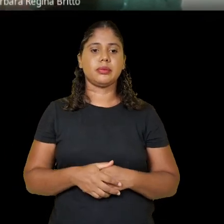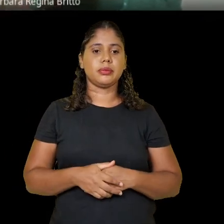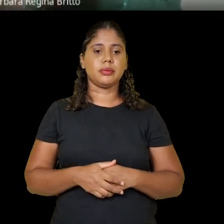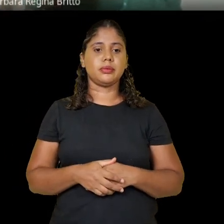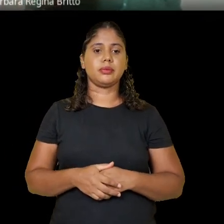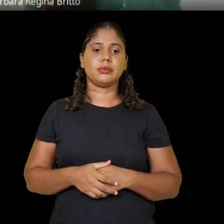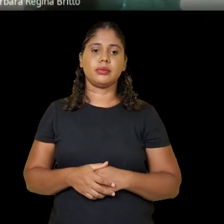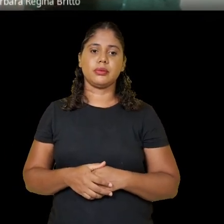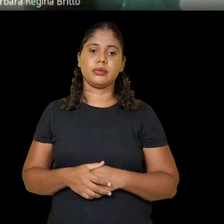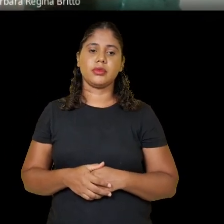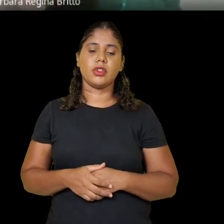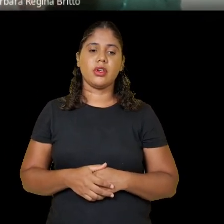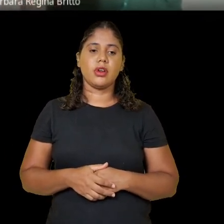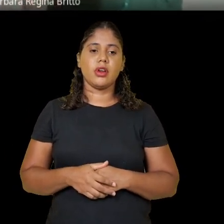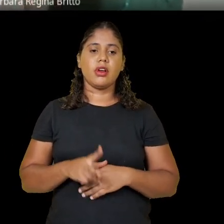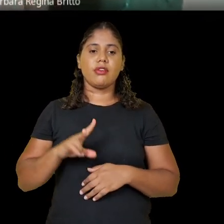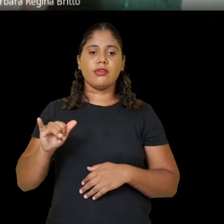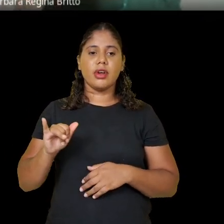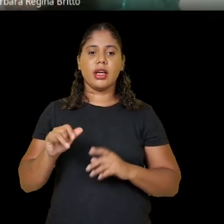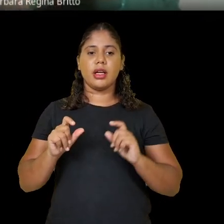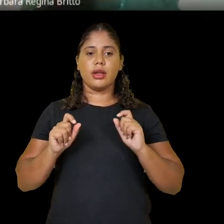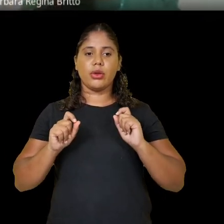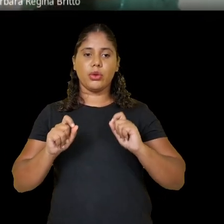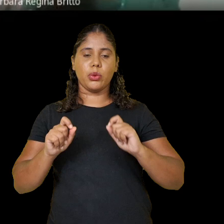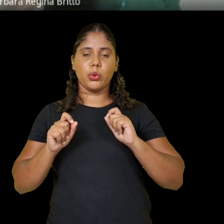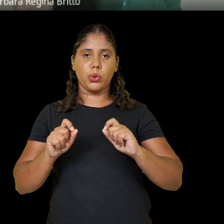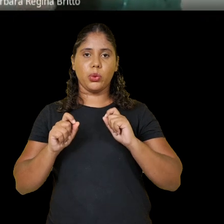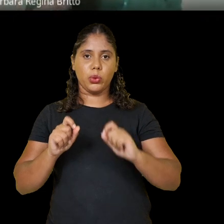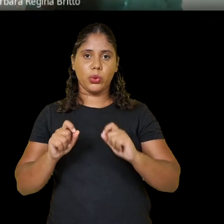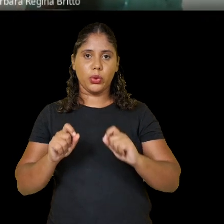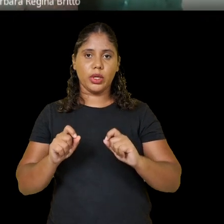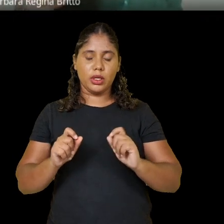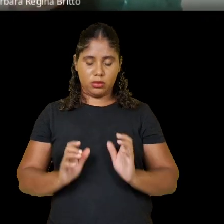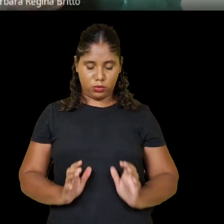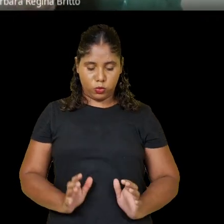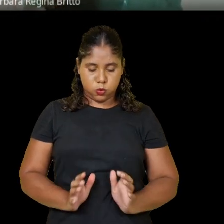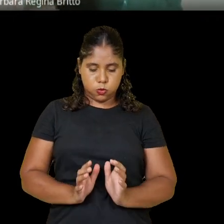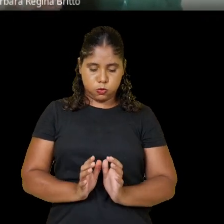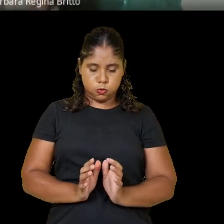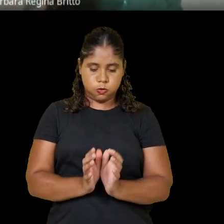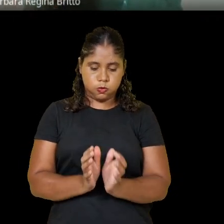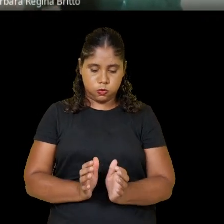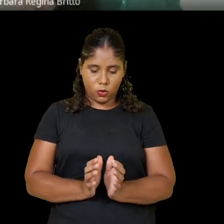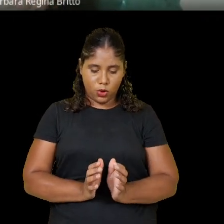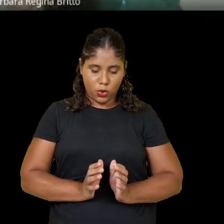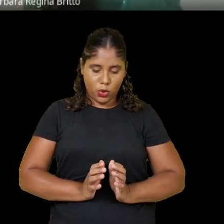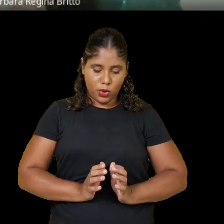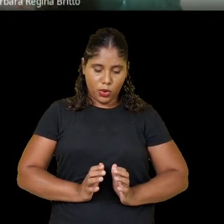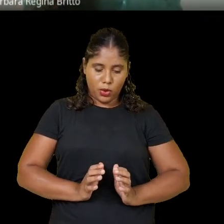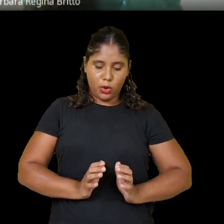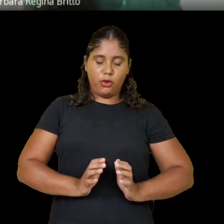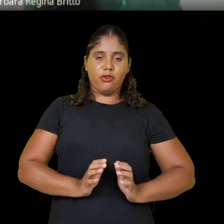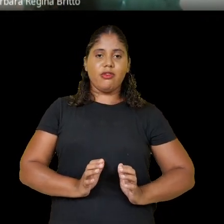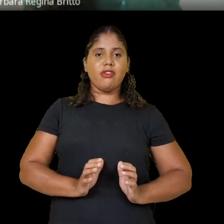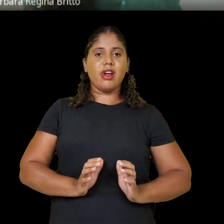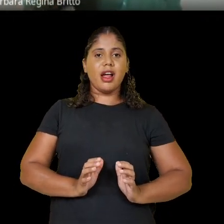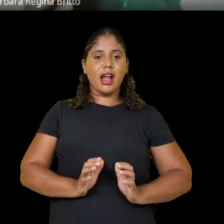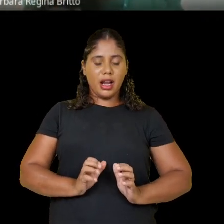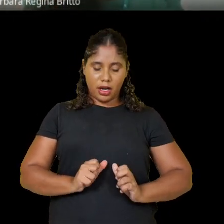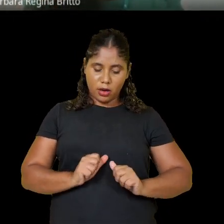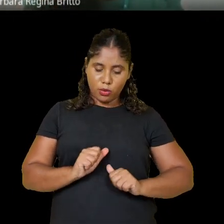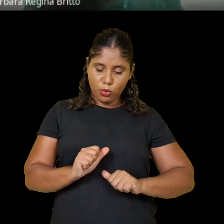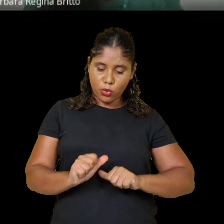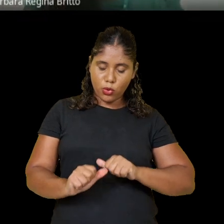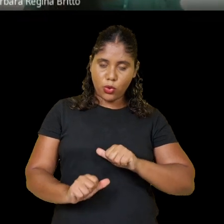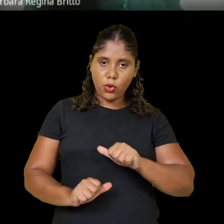demasiado maleável, né? tem o amolecimento e as mudanças de consistência, que